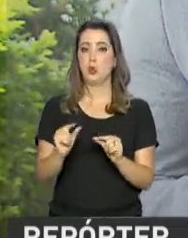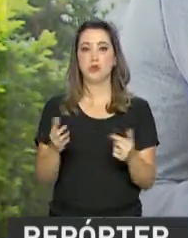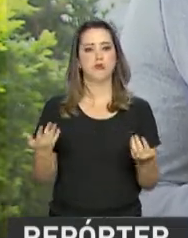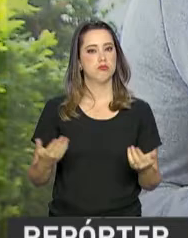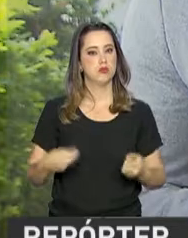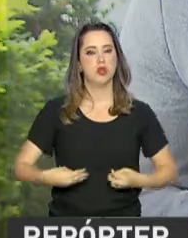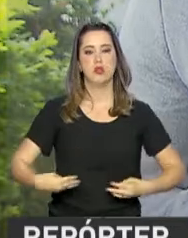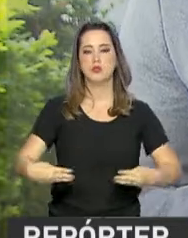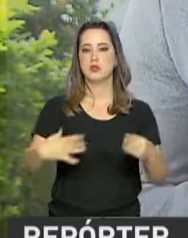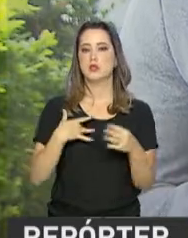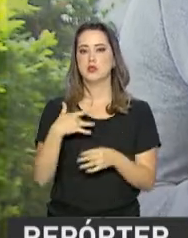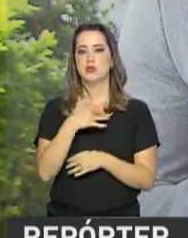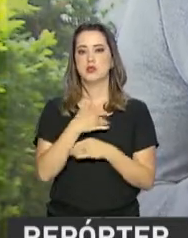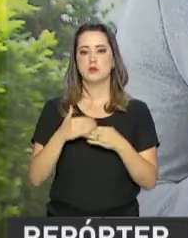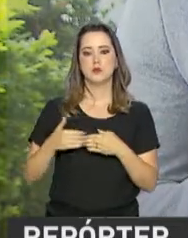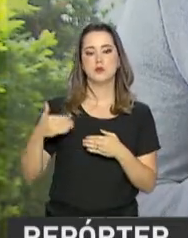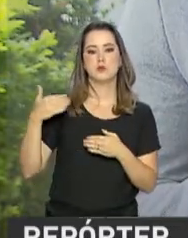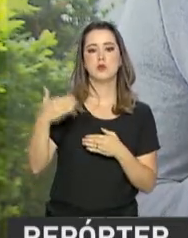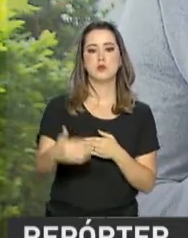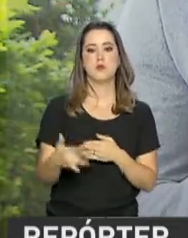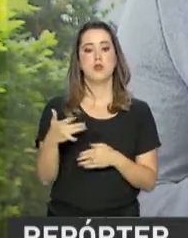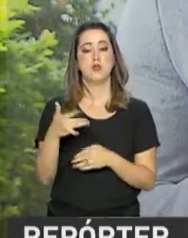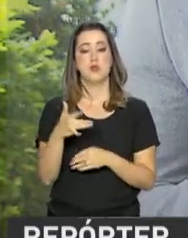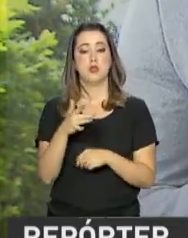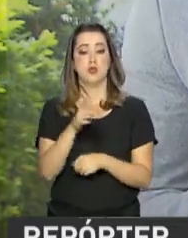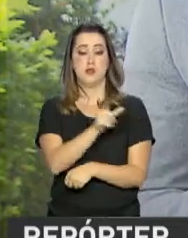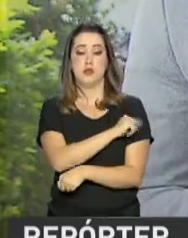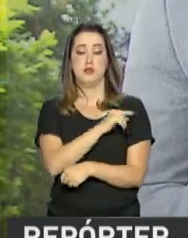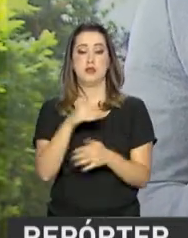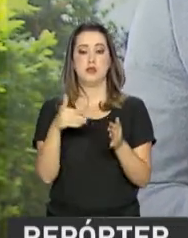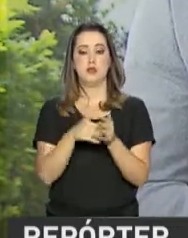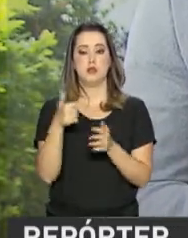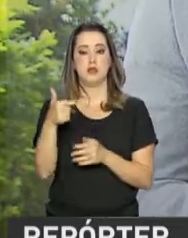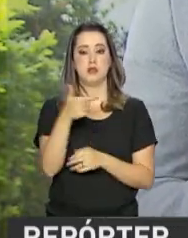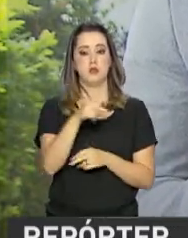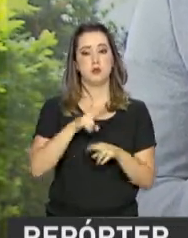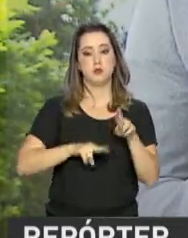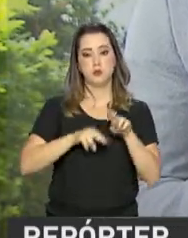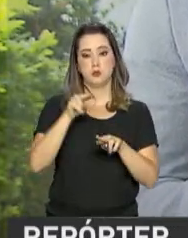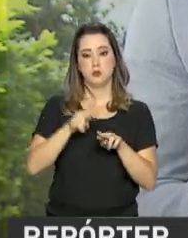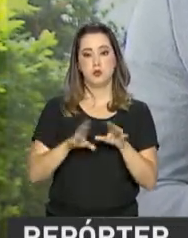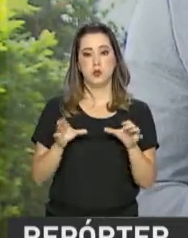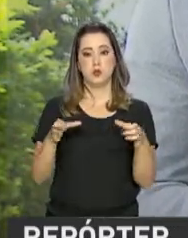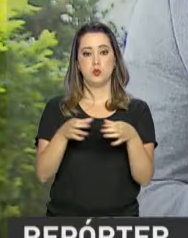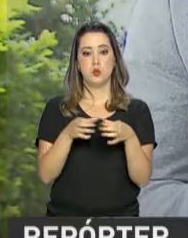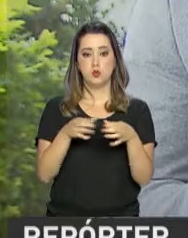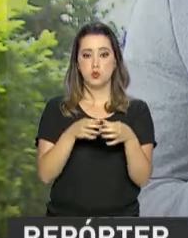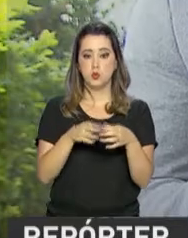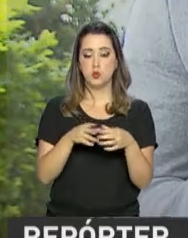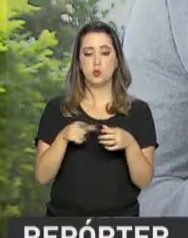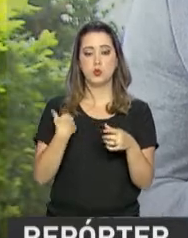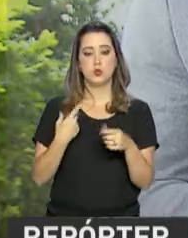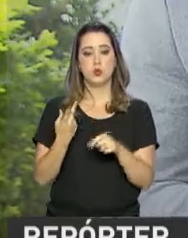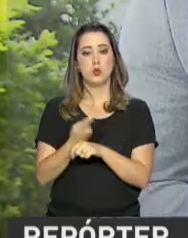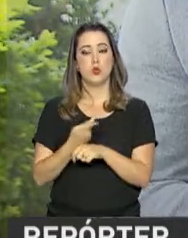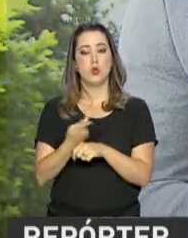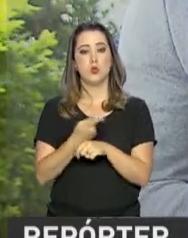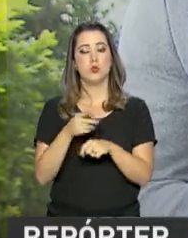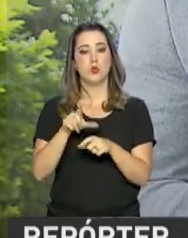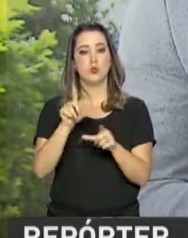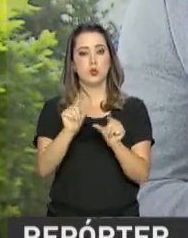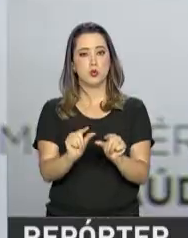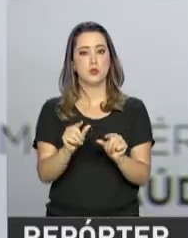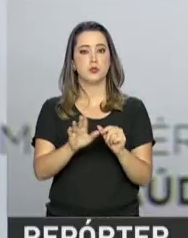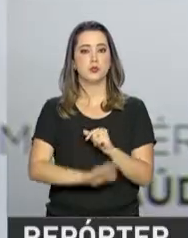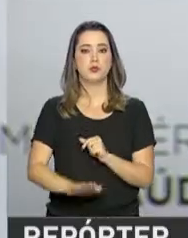prorrogou a campanha de vacinação até o dia 22 de junho o grupo que menos se vacinou foi o das crianças